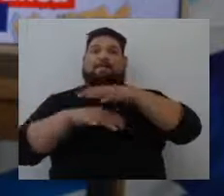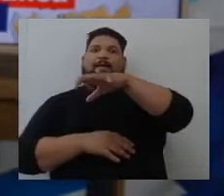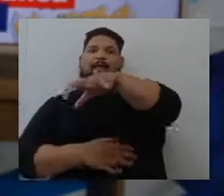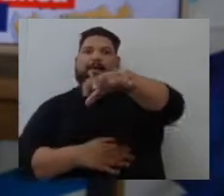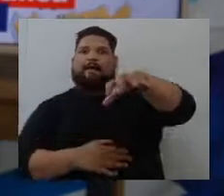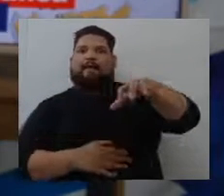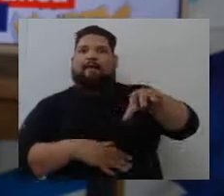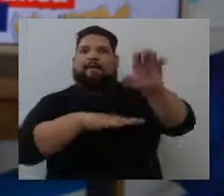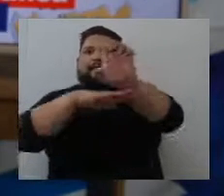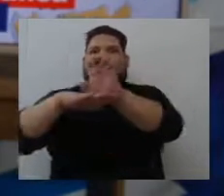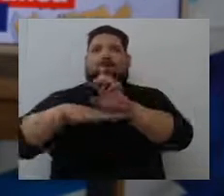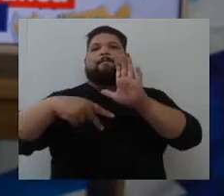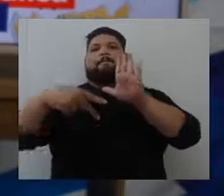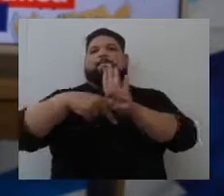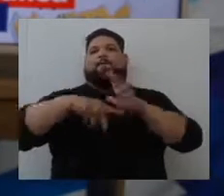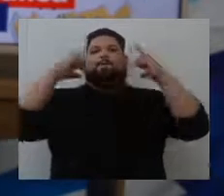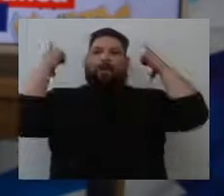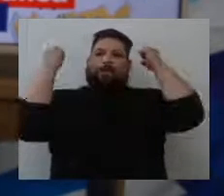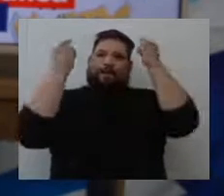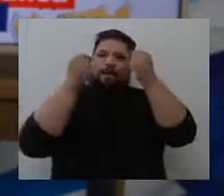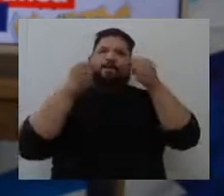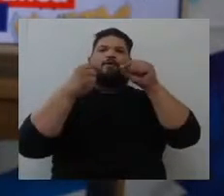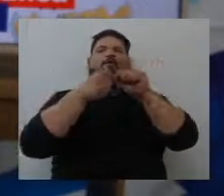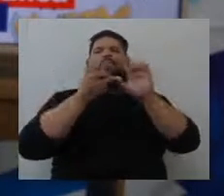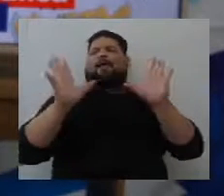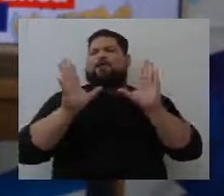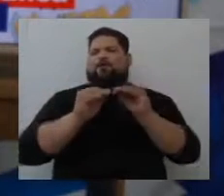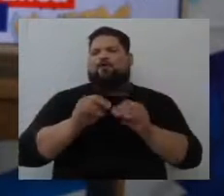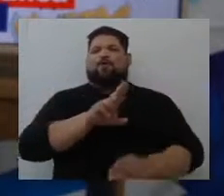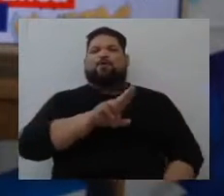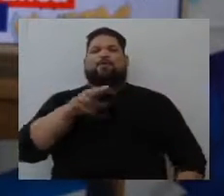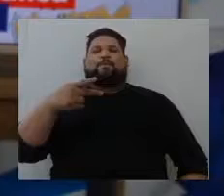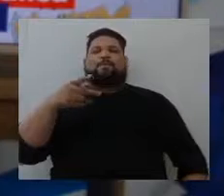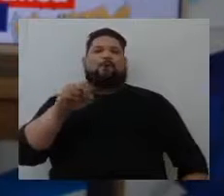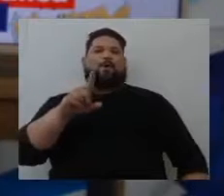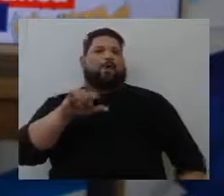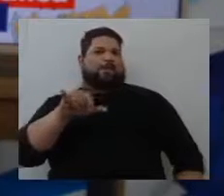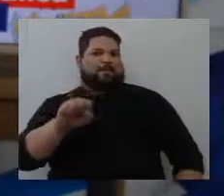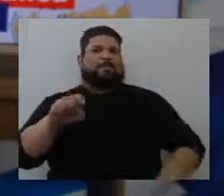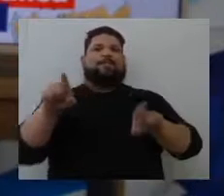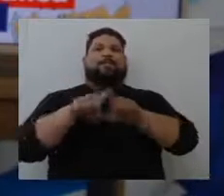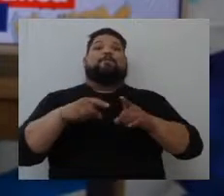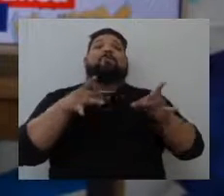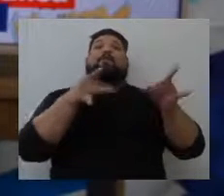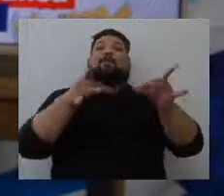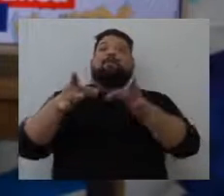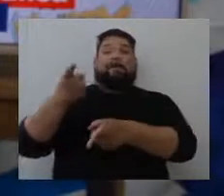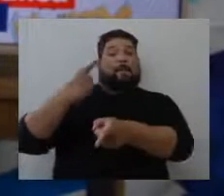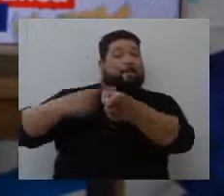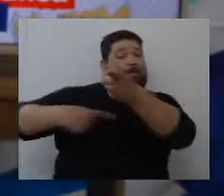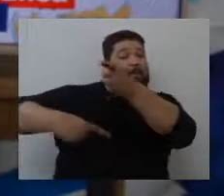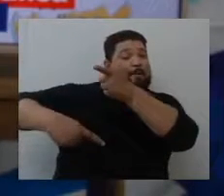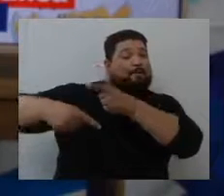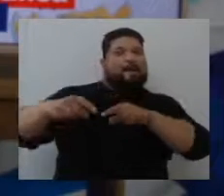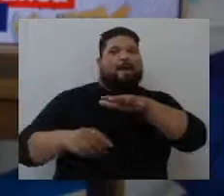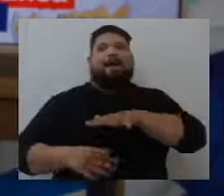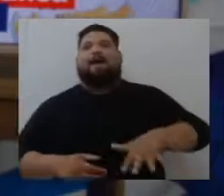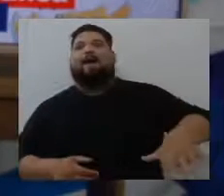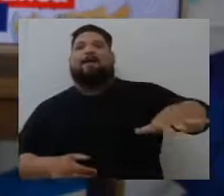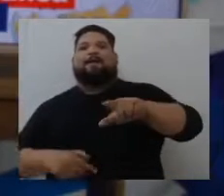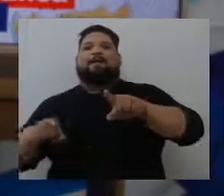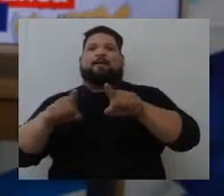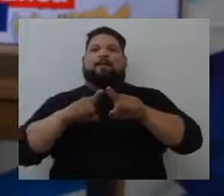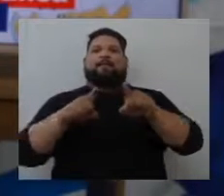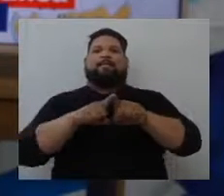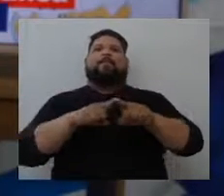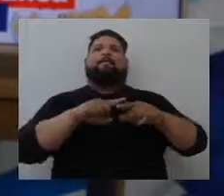nós carinhosamente chamamos de polis. E desenvolvimento comercial e, consequentemente, movimento